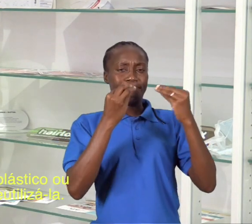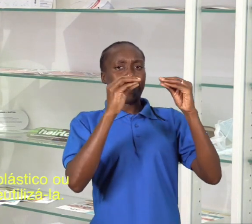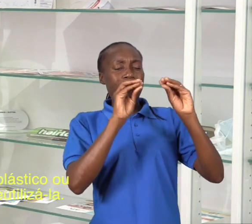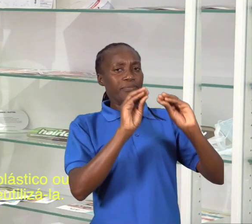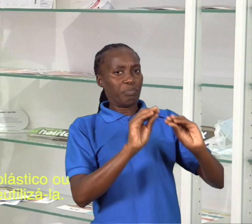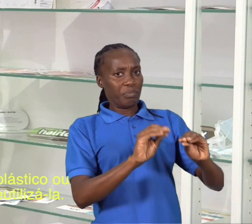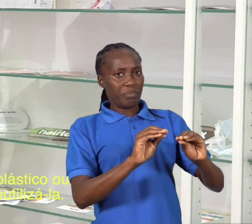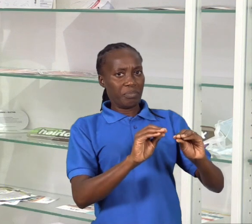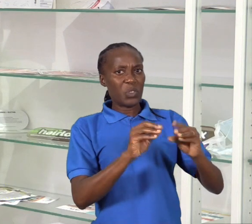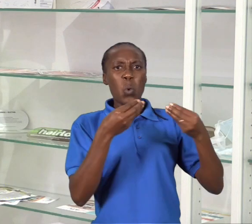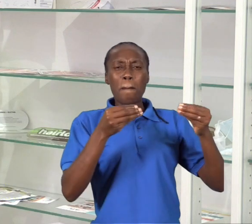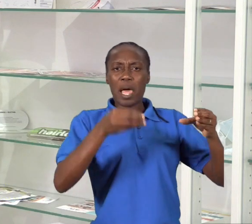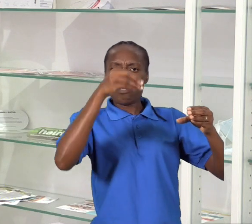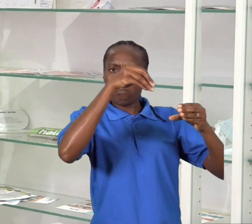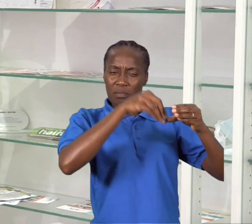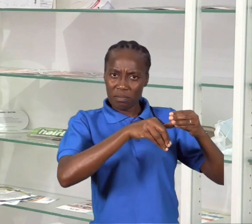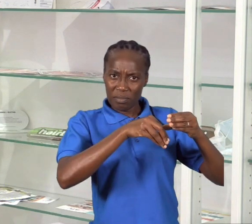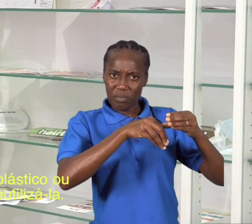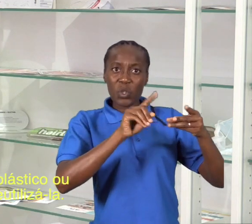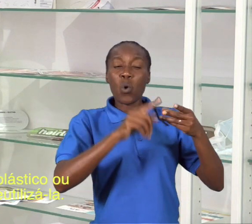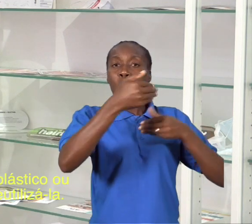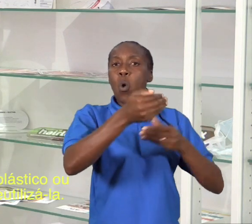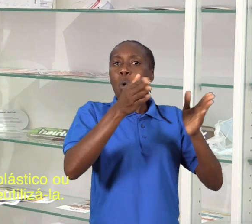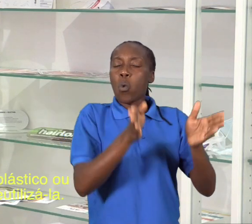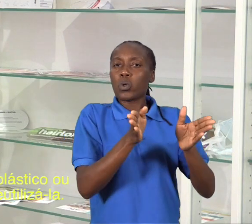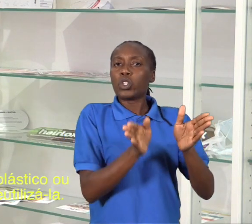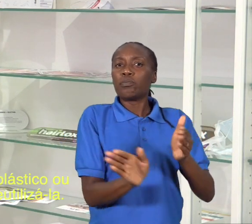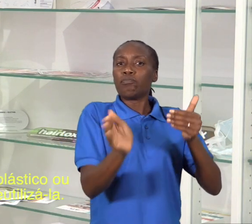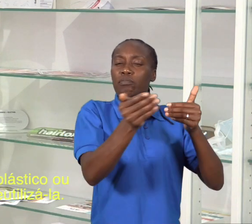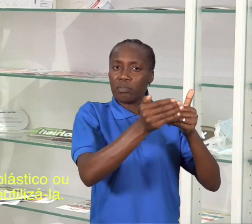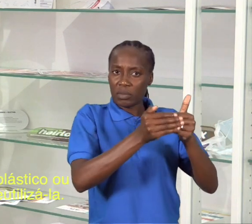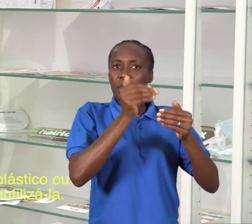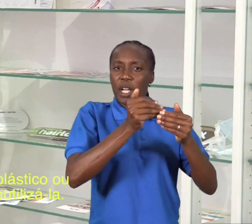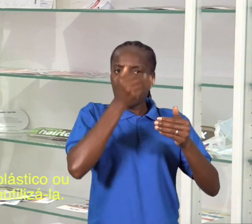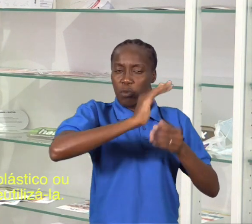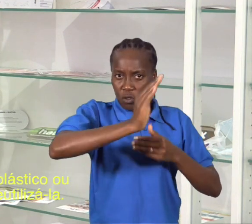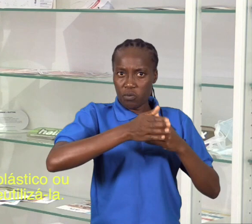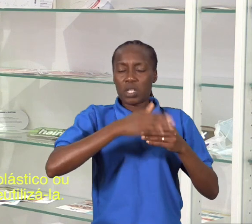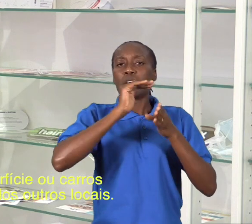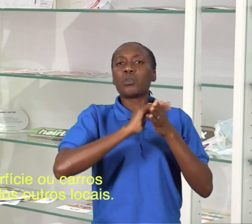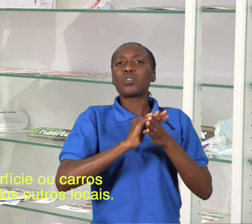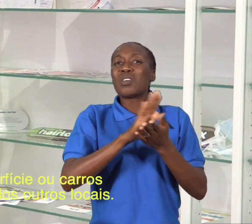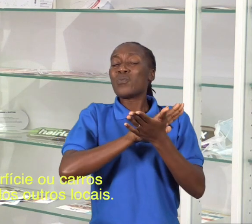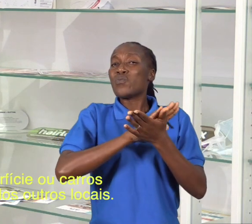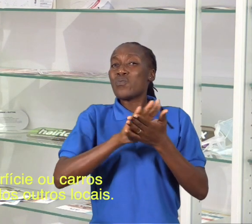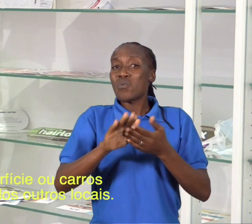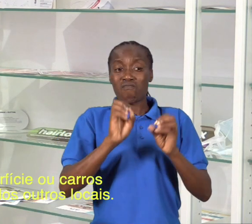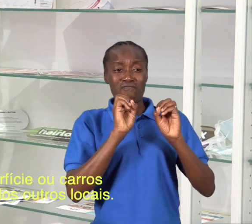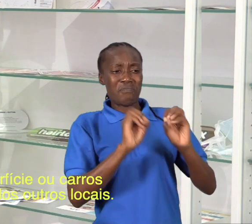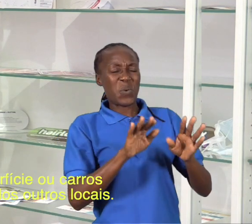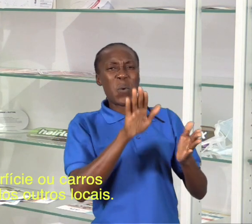Podemos pôr num plástico, podemos pôr numa caixa fechada para poder reutilizar, mas nunca deixar por cima de